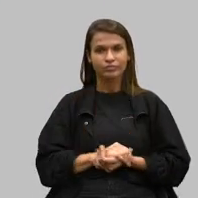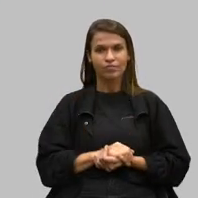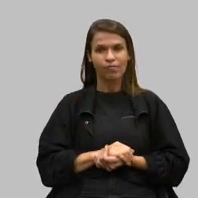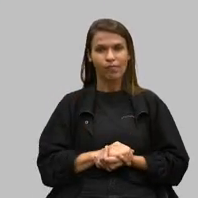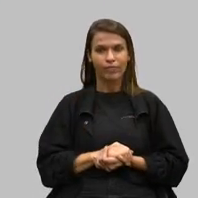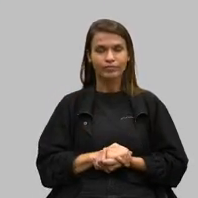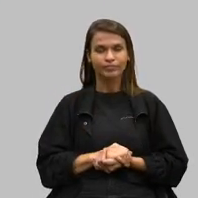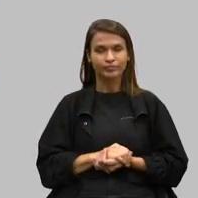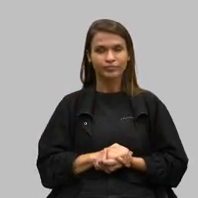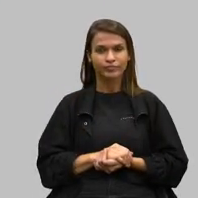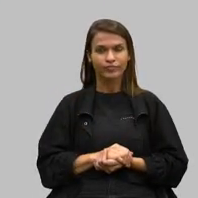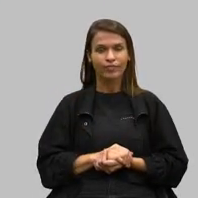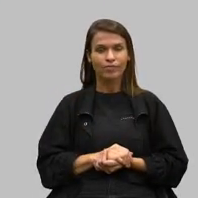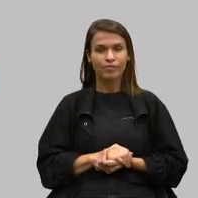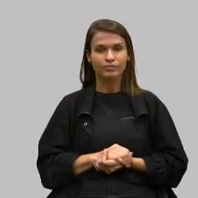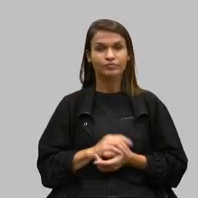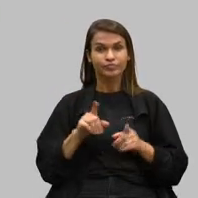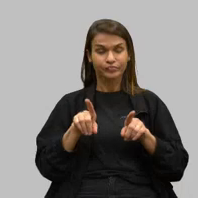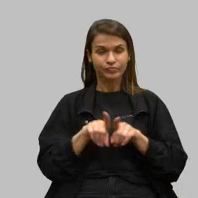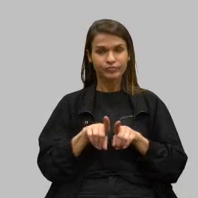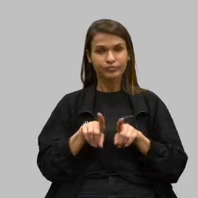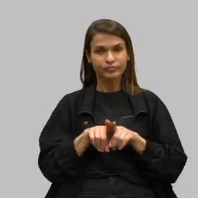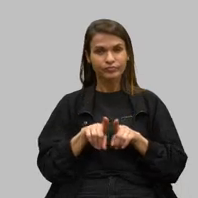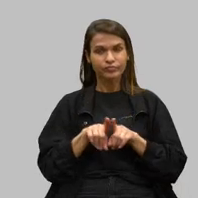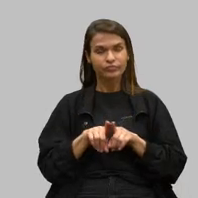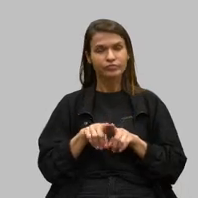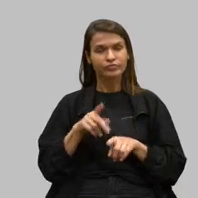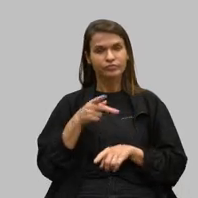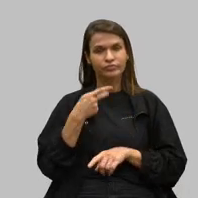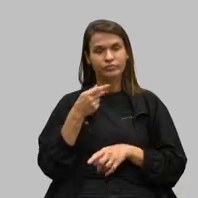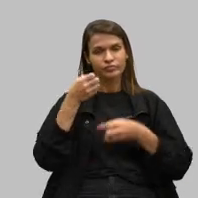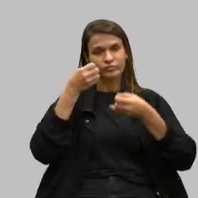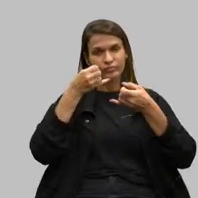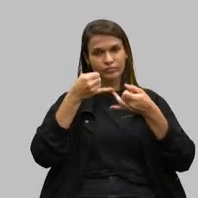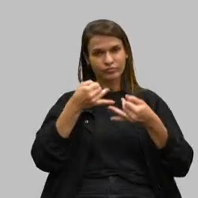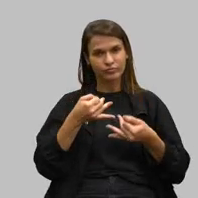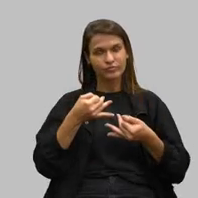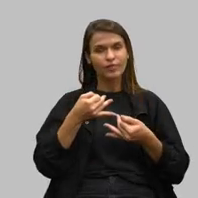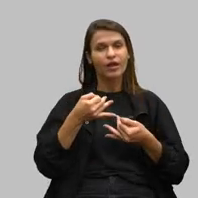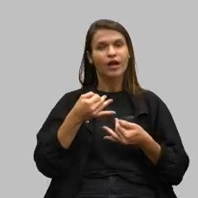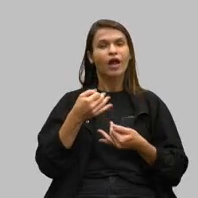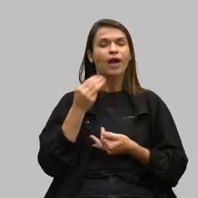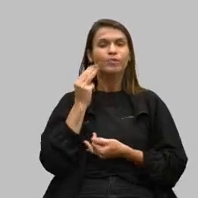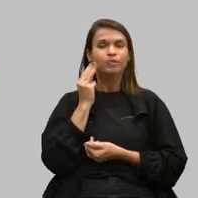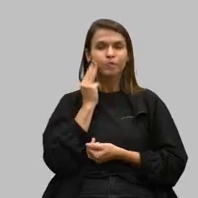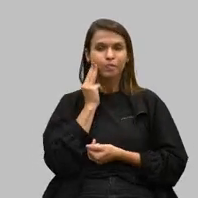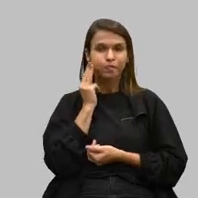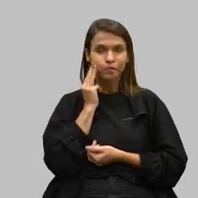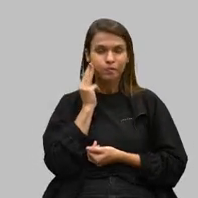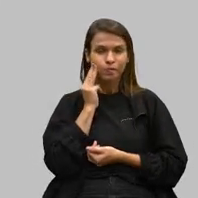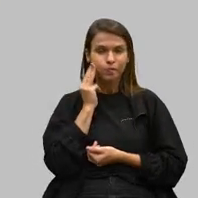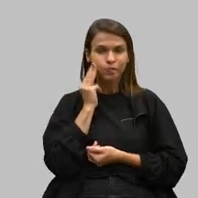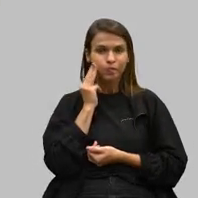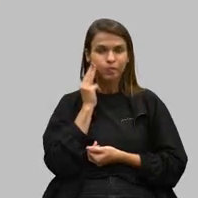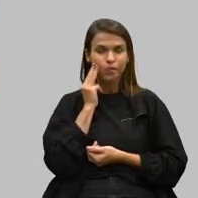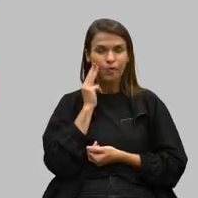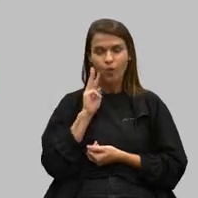E também dizendo um pouquinho sobre a mama, até respondendo aqui, o Wilson não estava aqui.